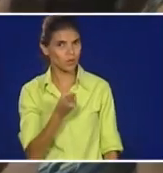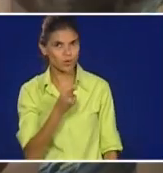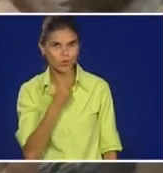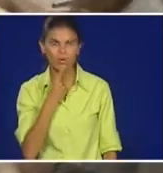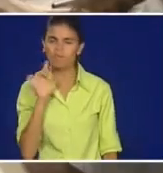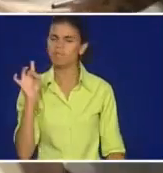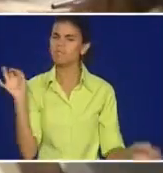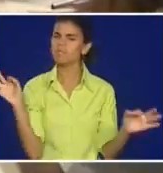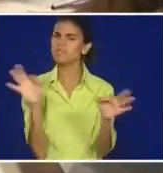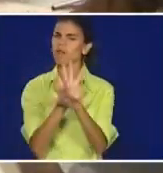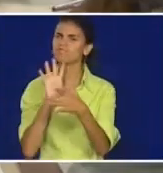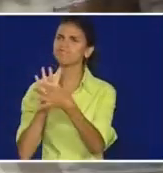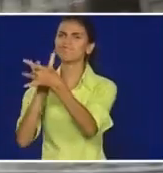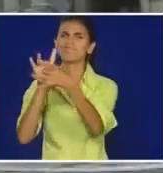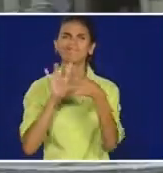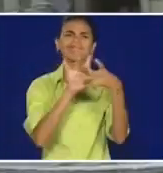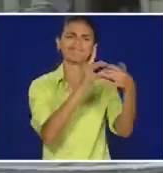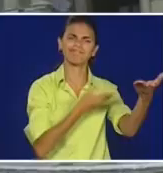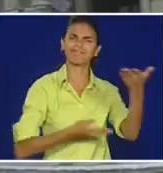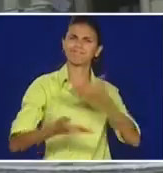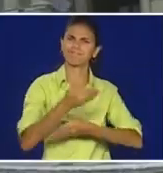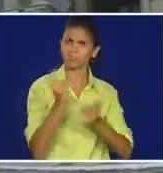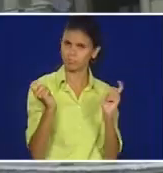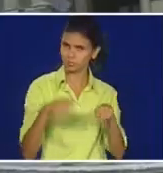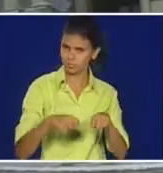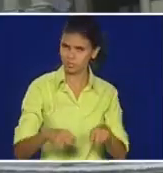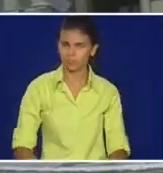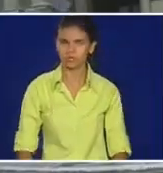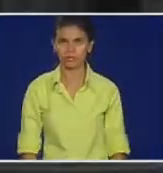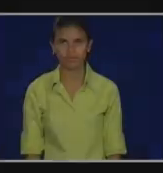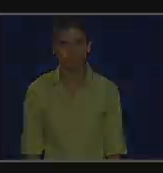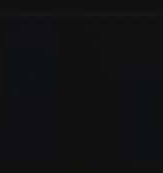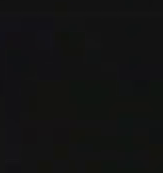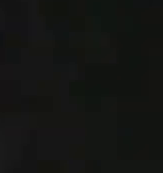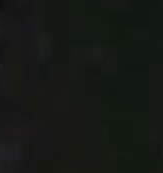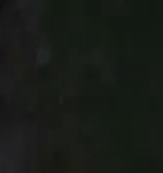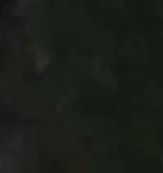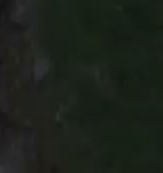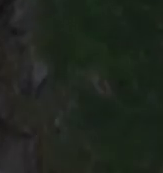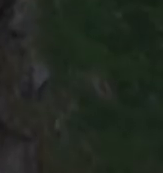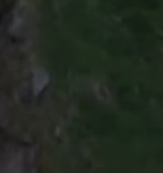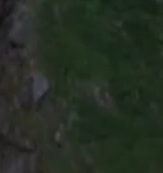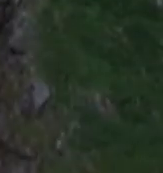surda e sua socialização da forma mais plena possível.